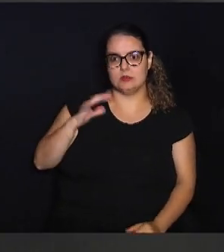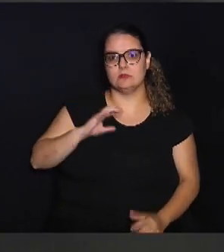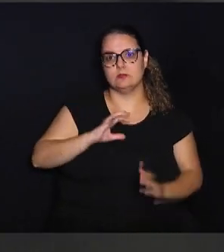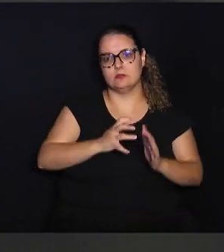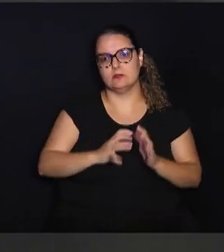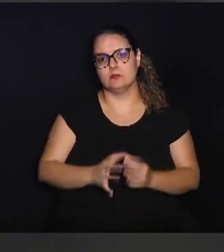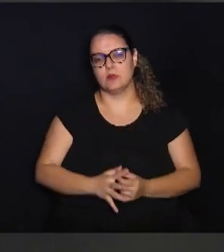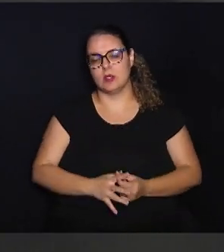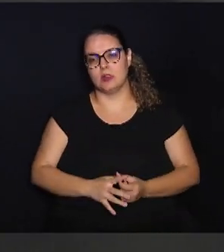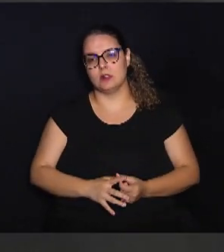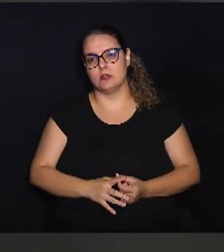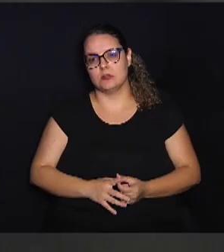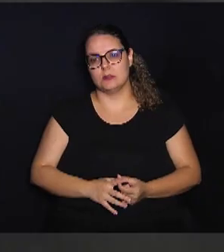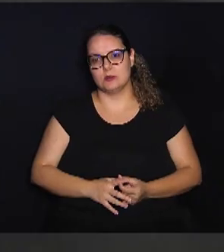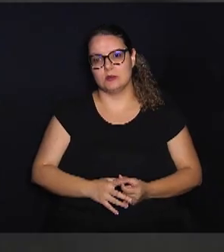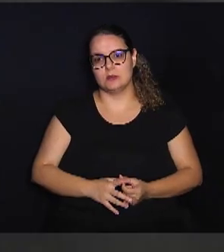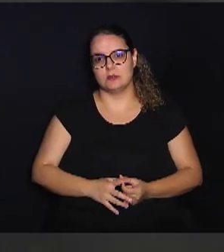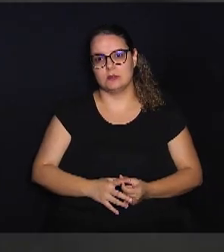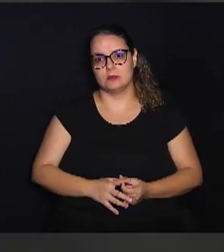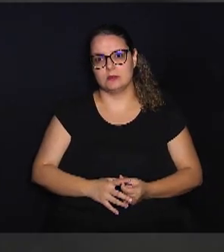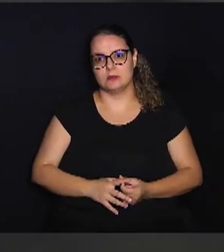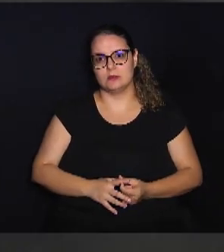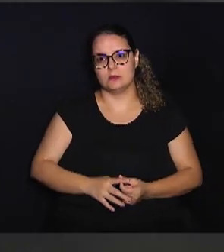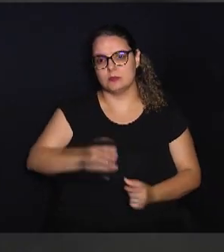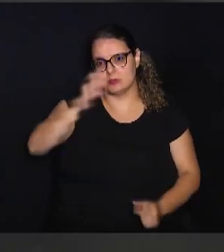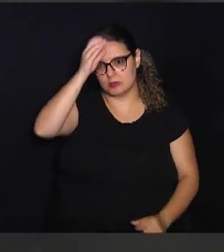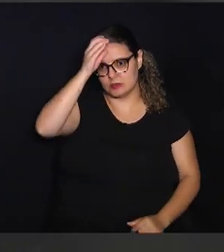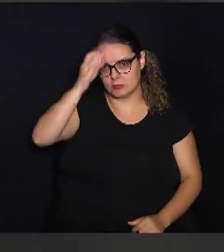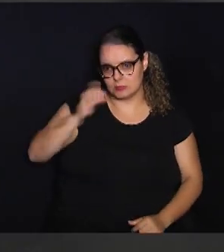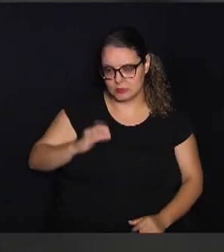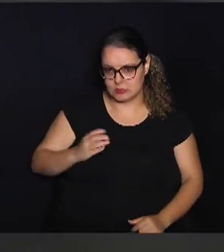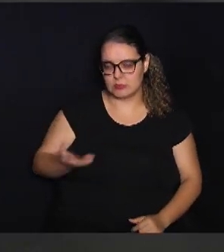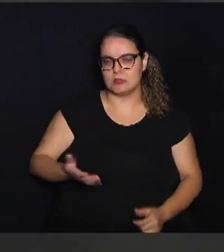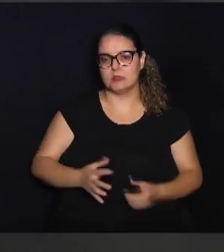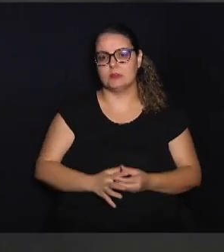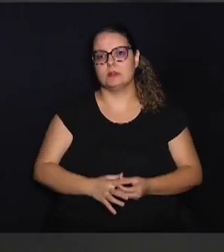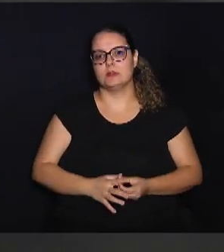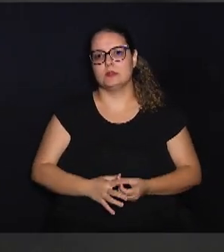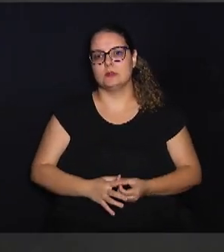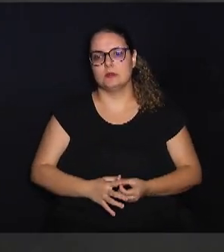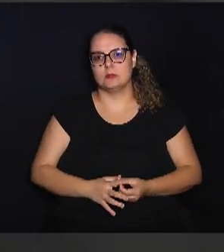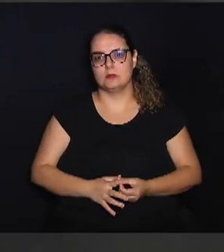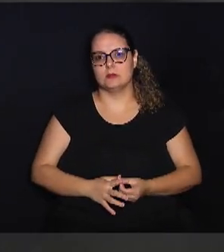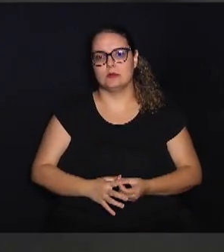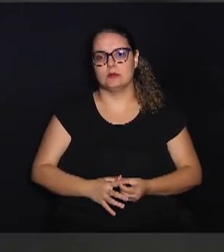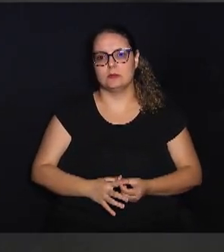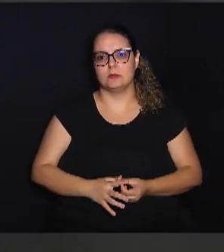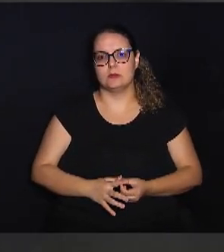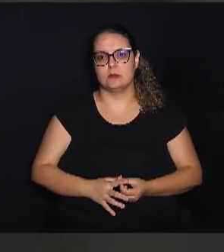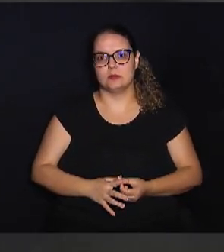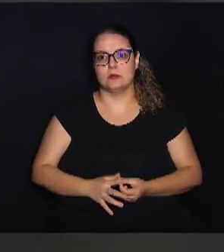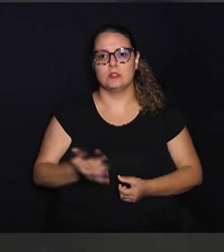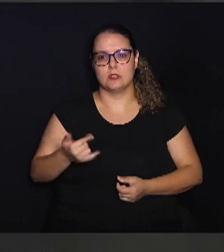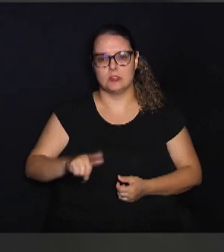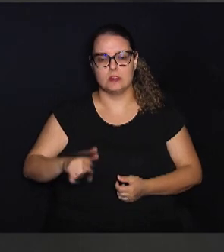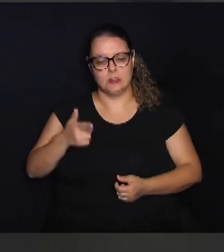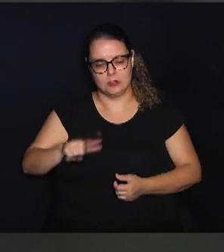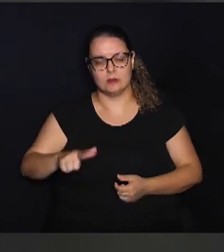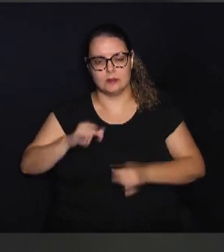do lado do eleitor, o eleitor ele dá um recado, continua dando um recado muito